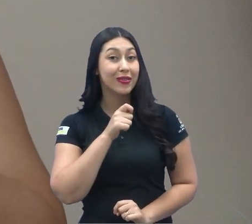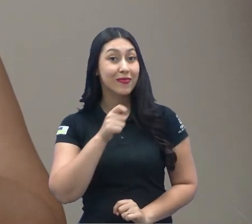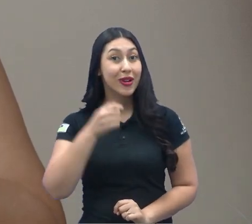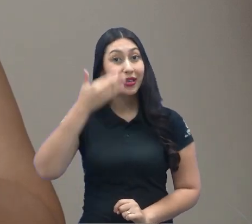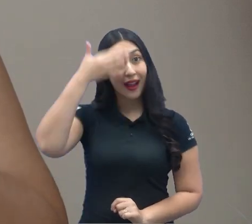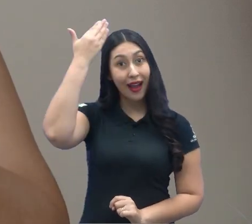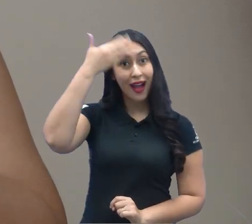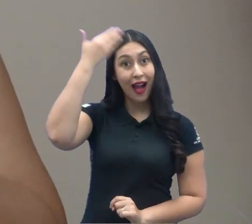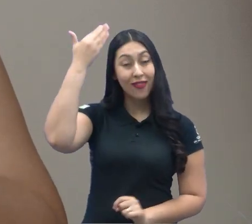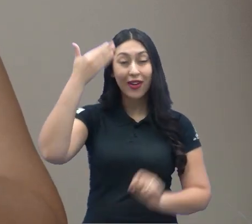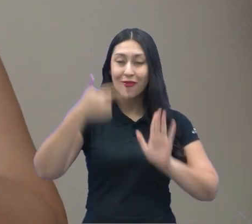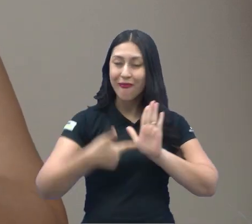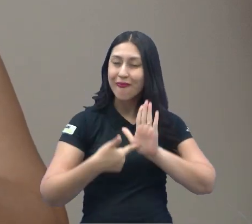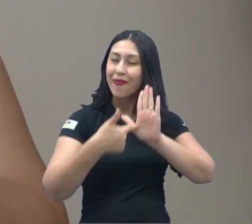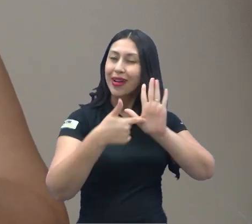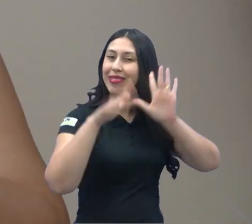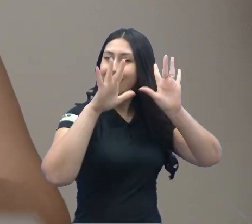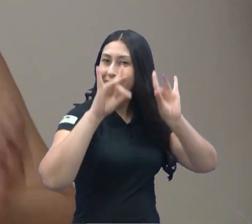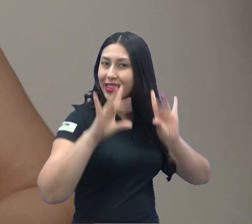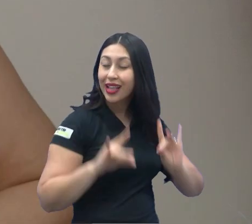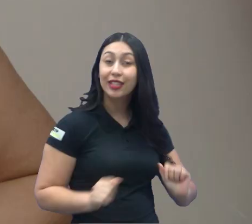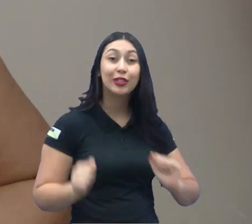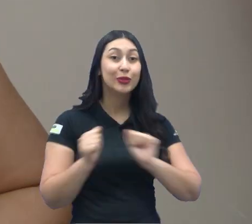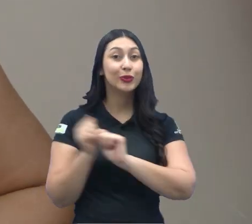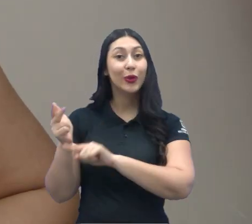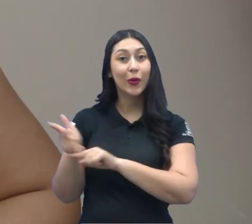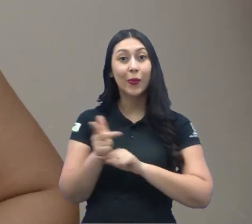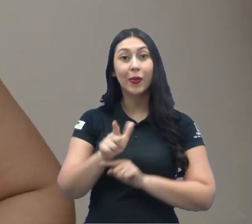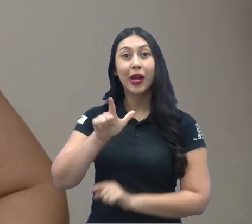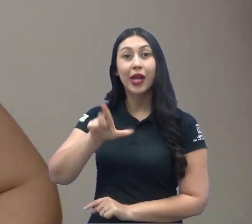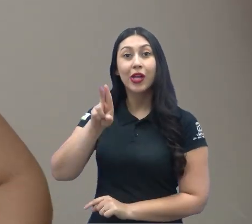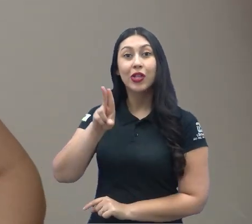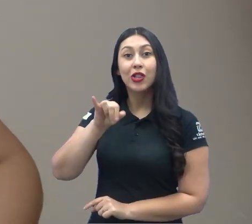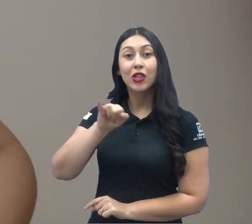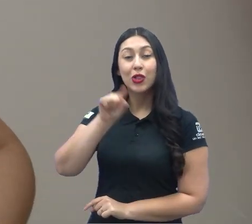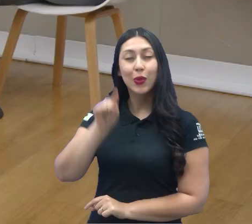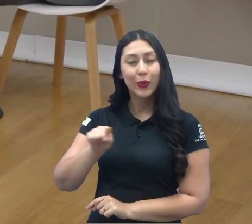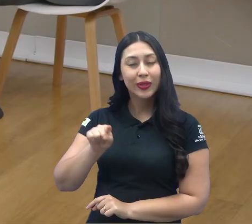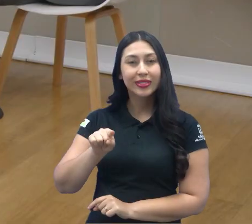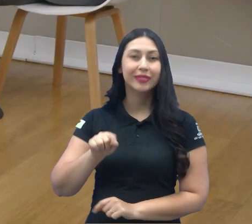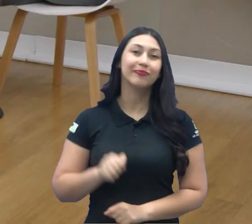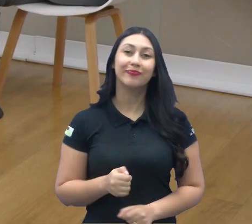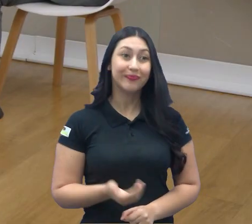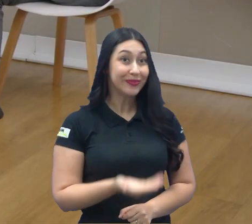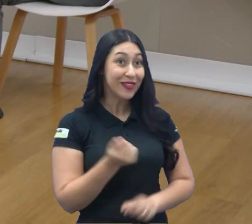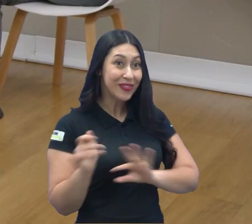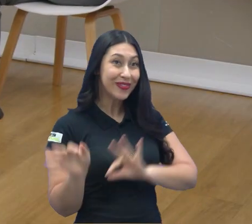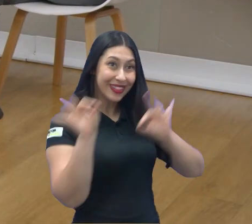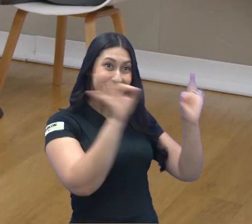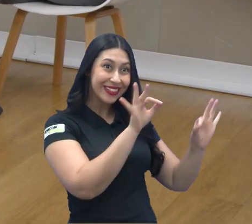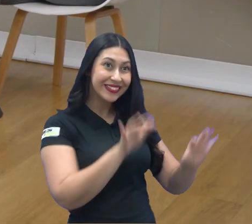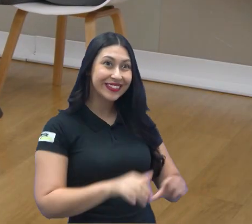Rafael Ramos, junto com o cinegrafista Luiz Fernando Madonna. Vamos conferir, Leonardo? Vamos.